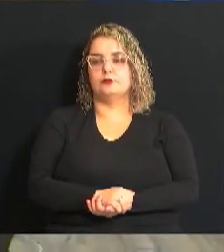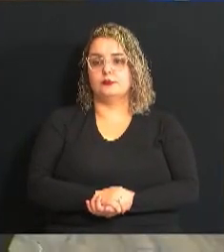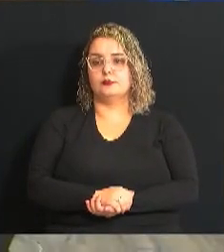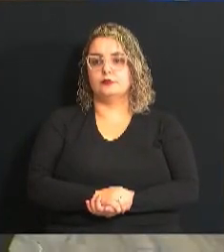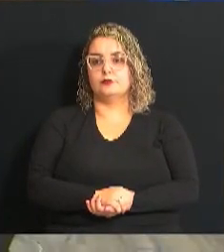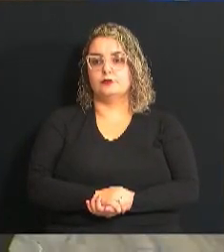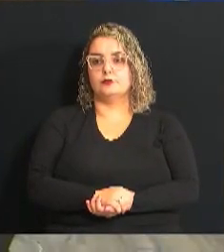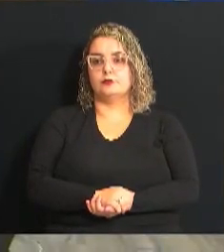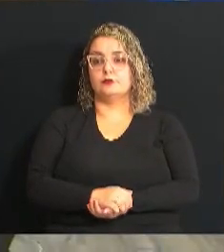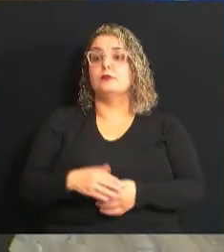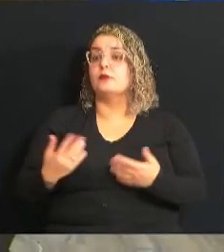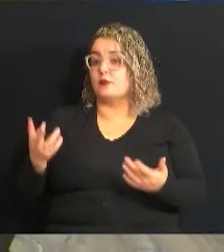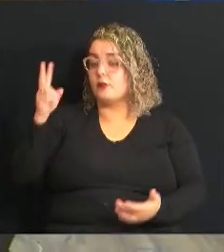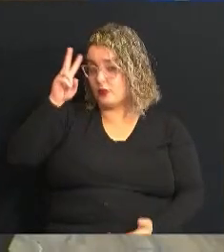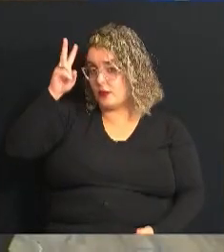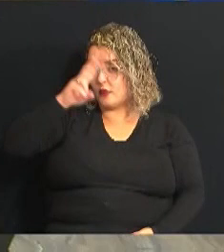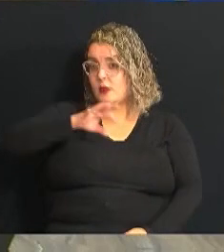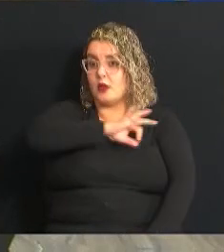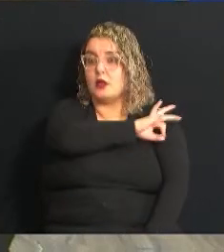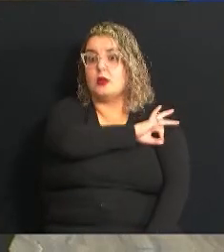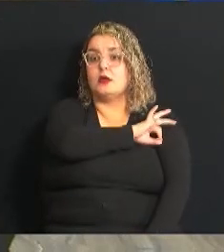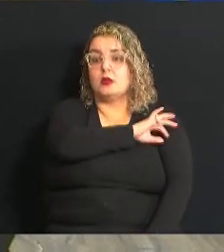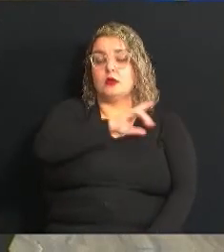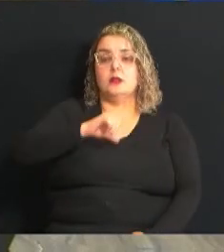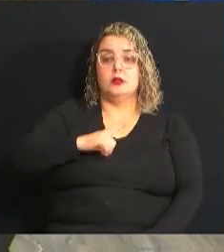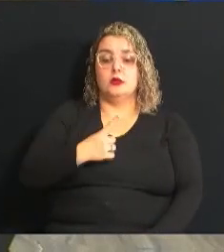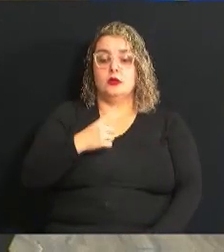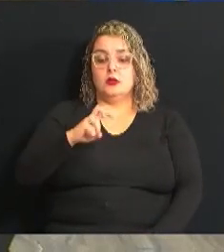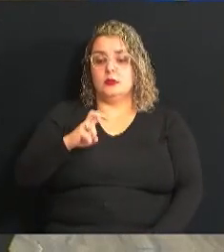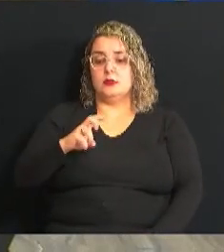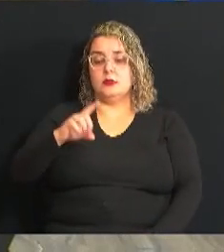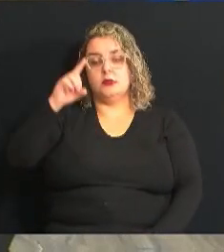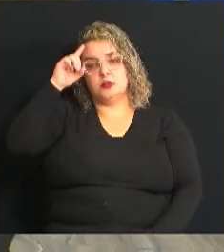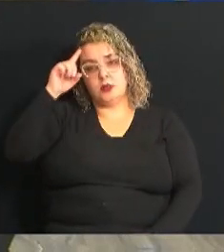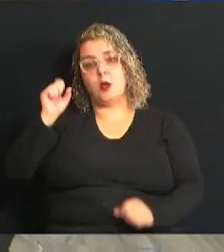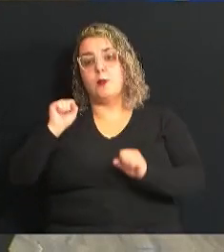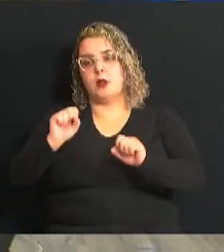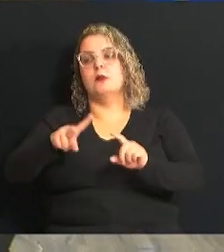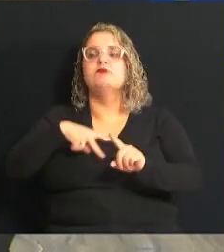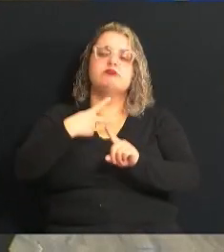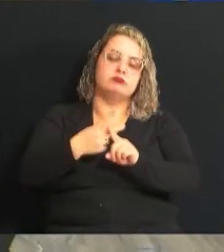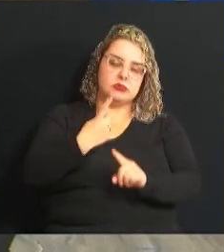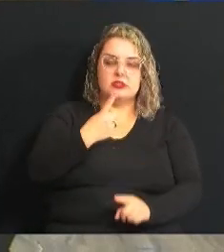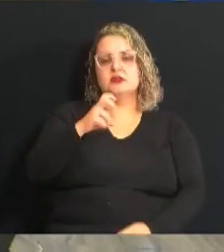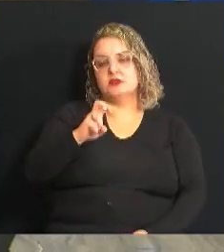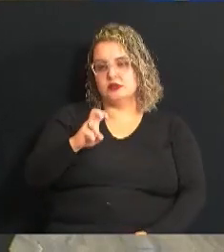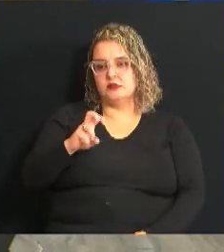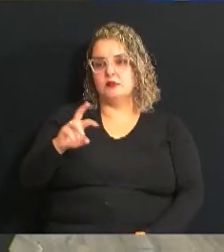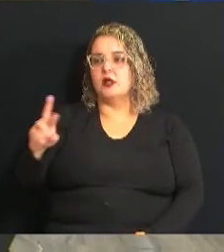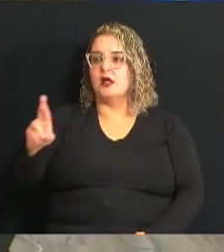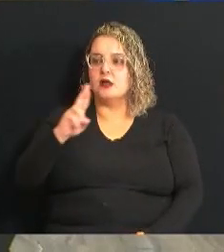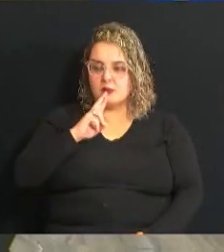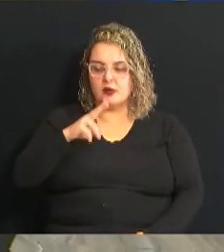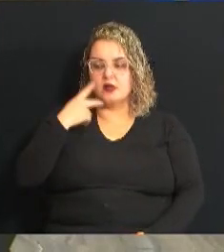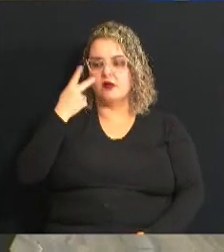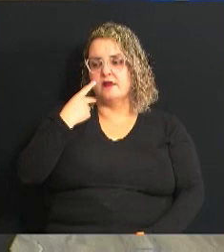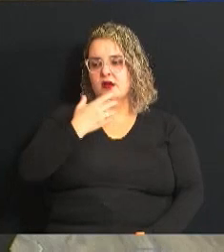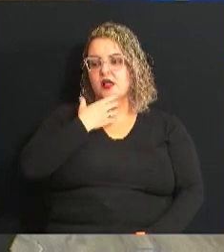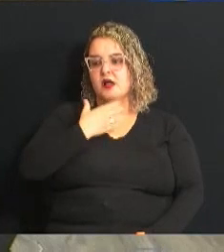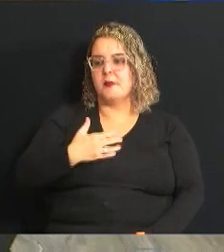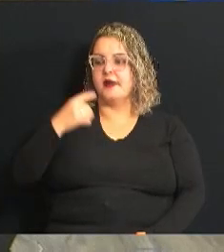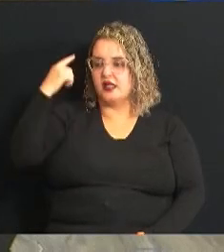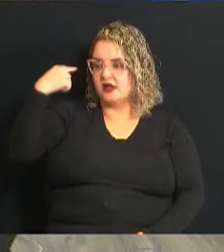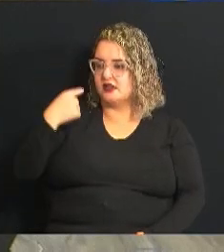Lembrando que a Prefeitura tem 15 dias prorrogáveis por mais 15 dias para responder ao vereador. Mirna Abreu, hoje é